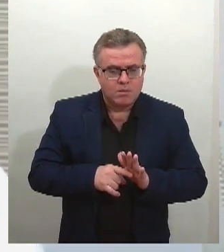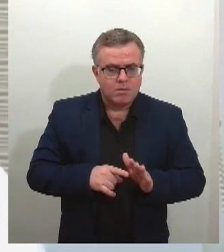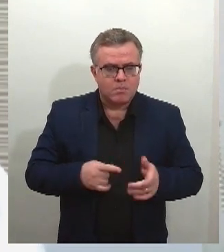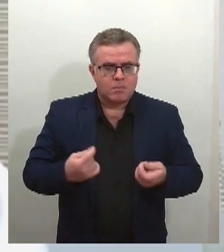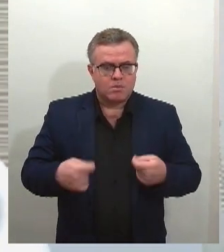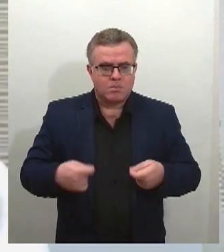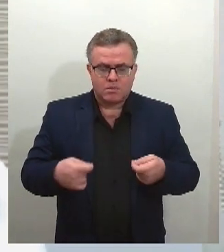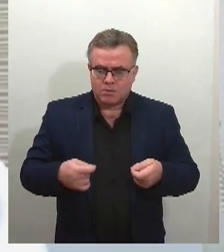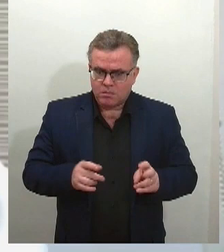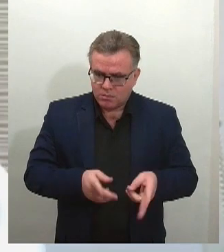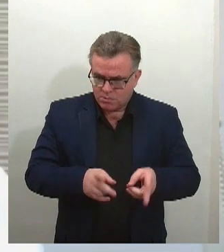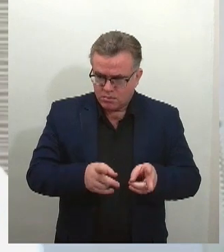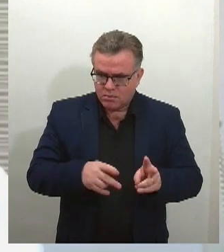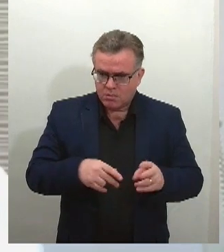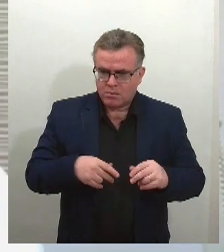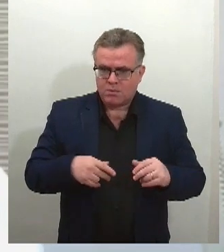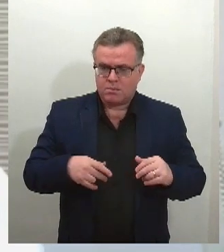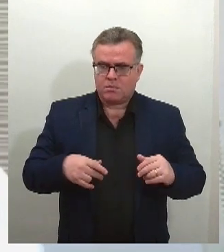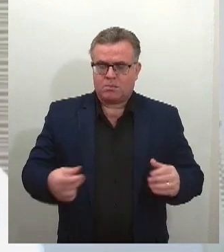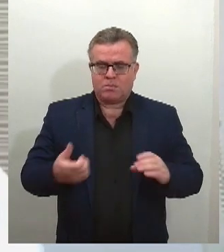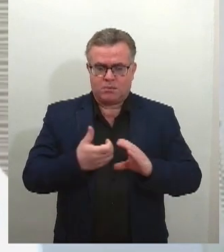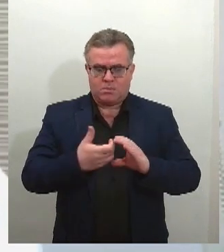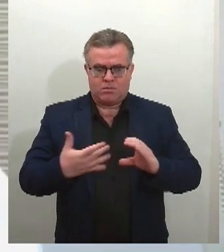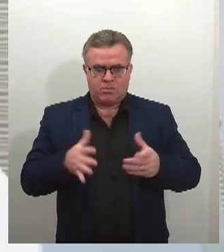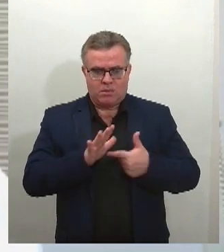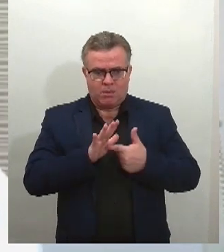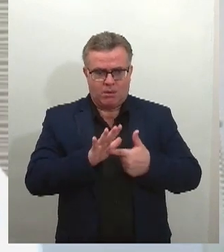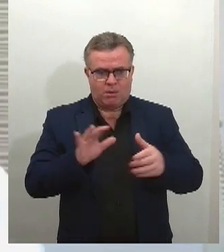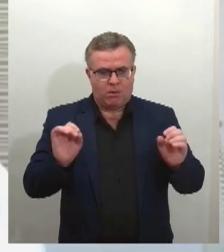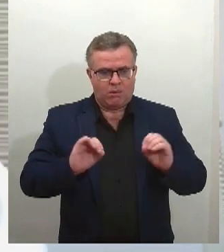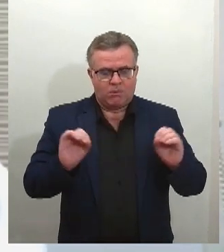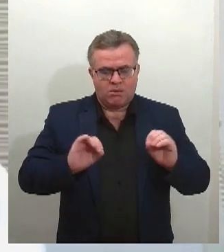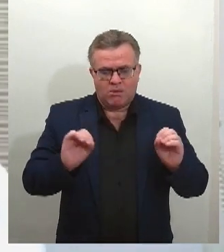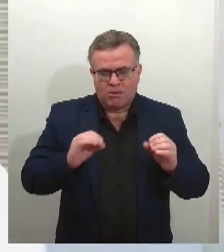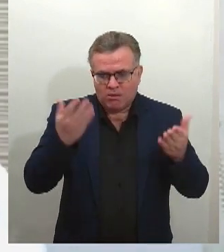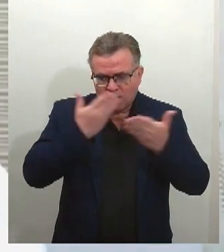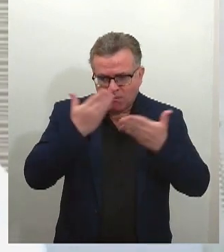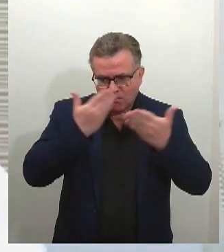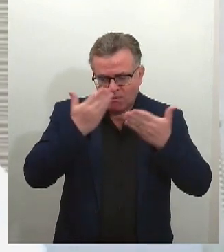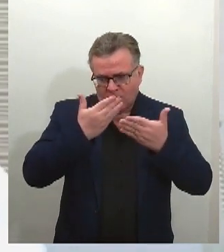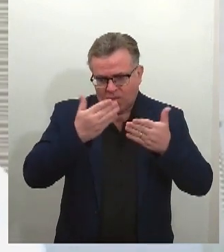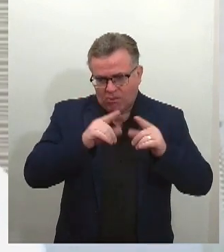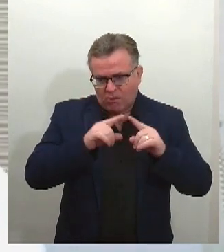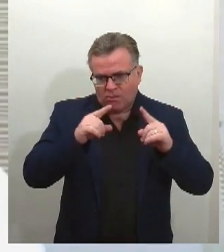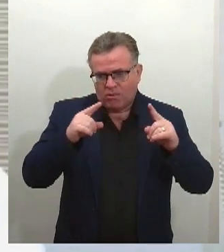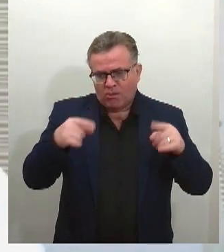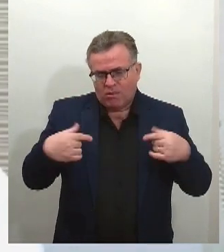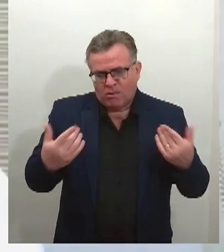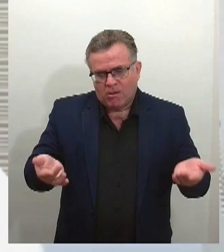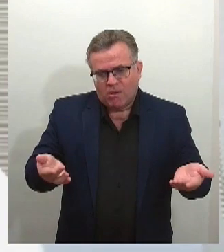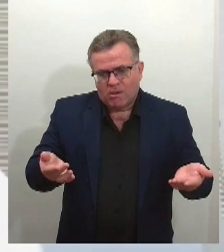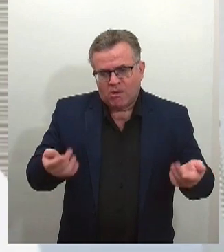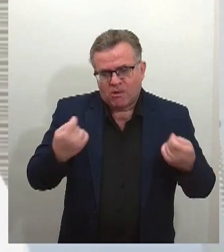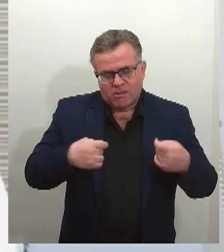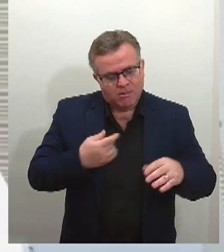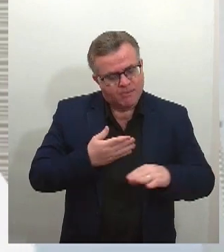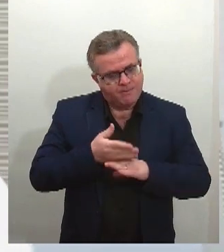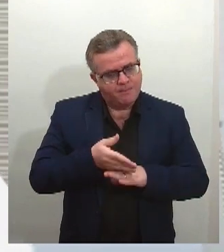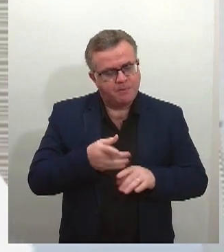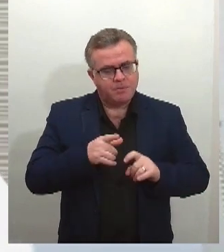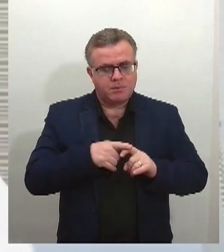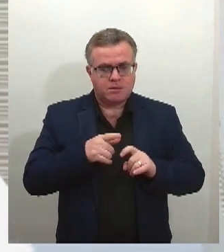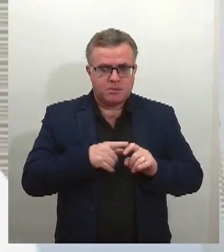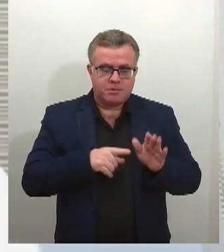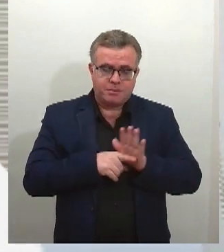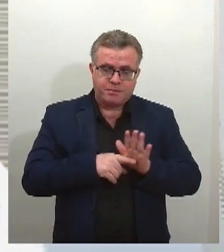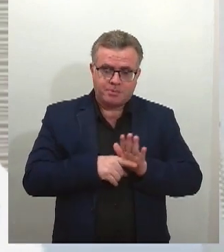sintoma não tem sintomas, né? O sintoma é imperceptível ou não tem um sintoma assim mais característico. Como eu falei,